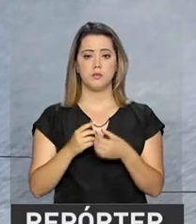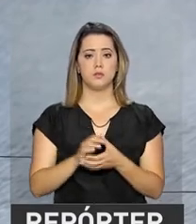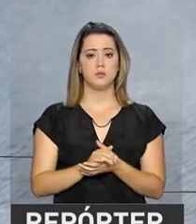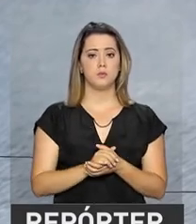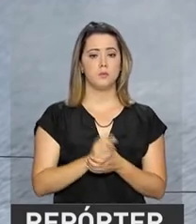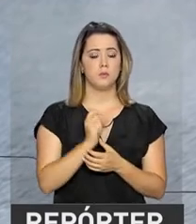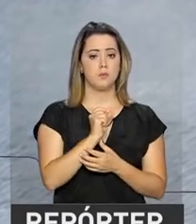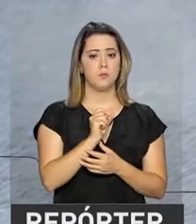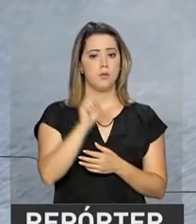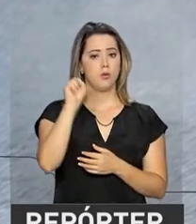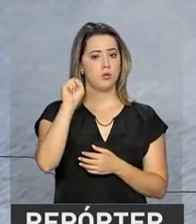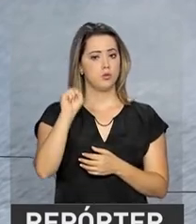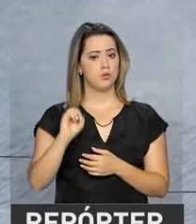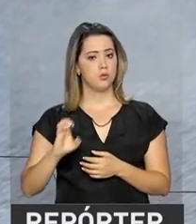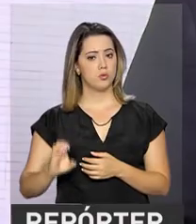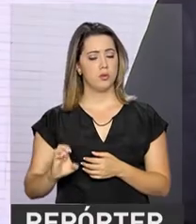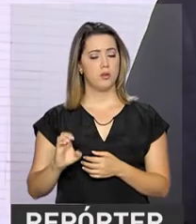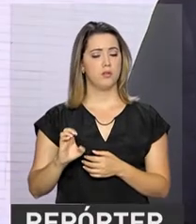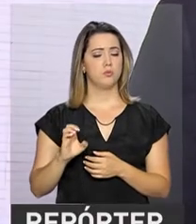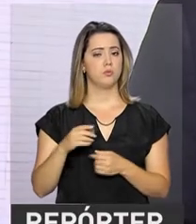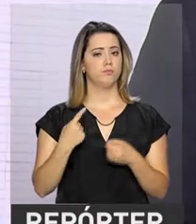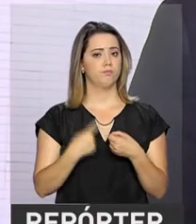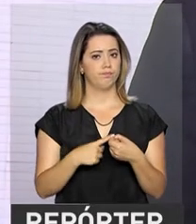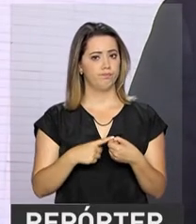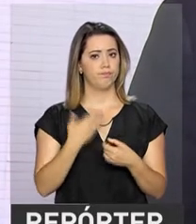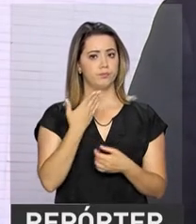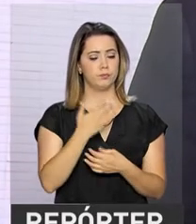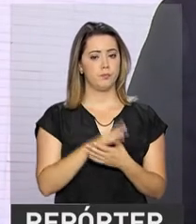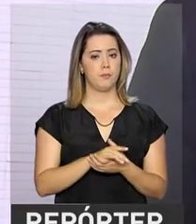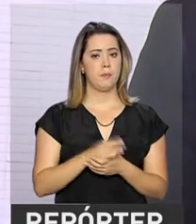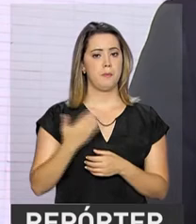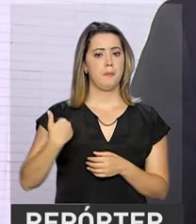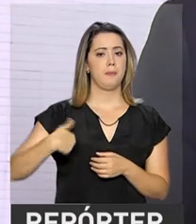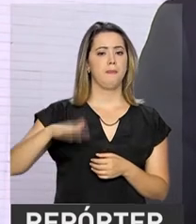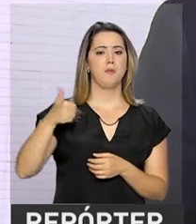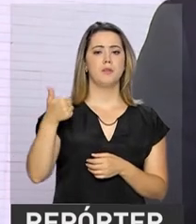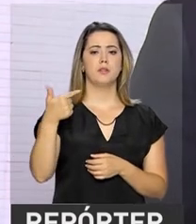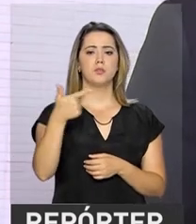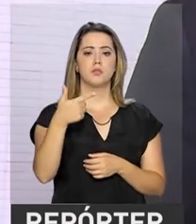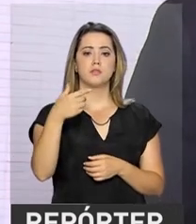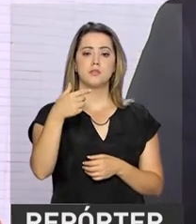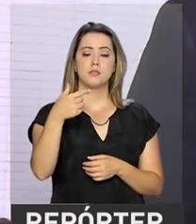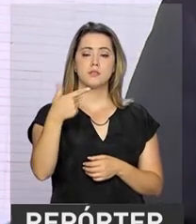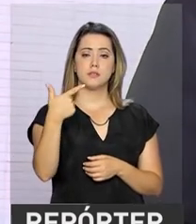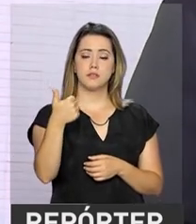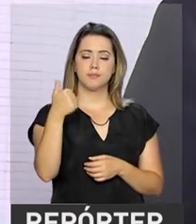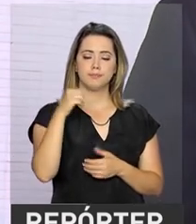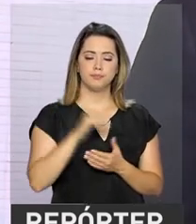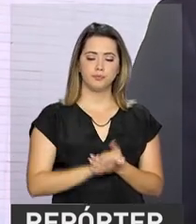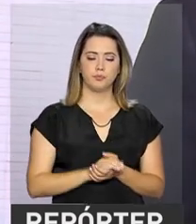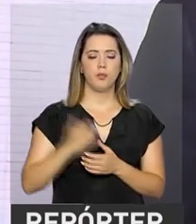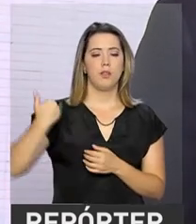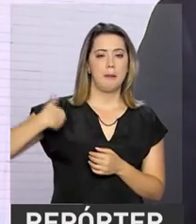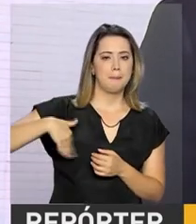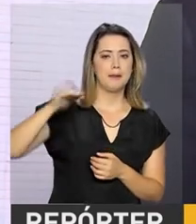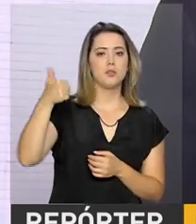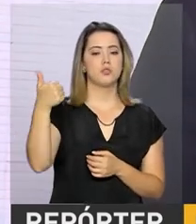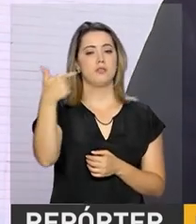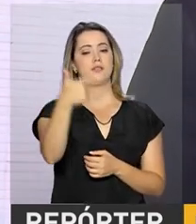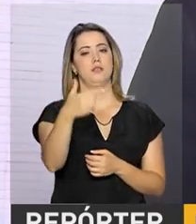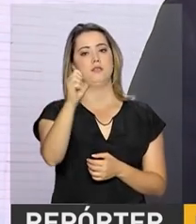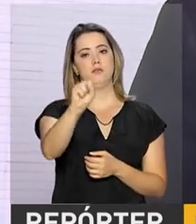lauro no sudoeste do estado são 128 milhões de reais destinados ao exército brasileiro para